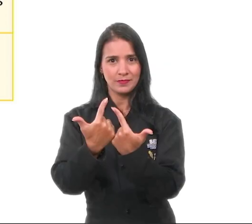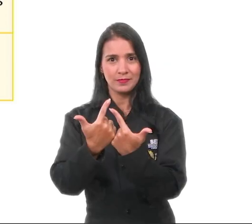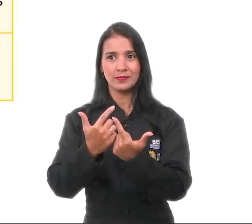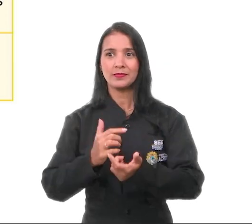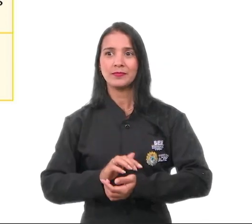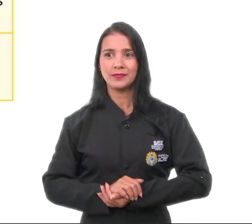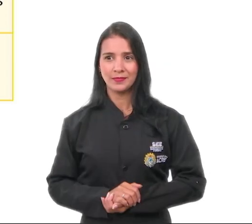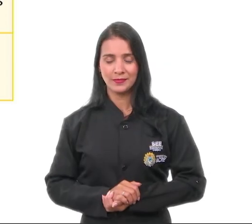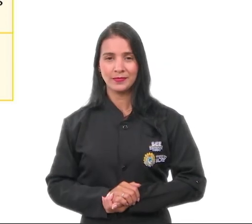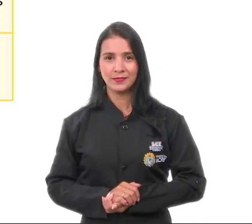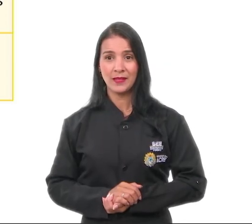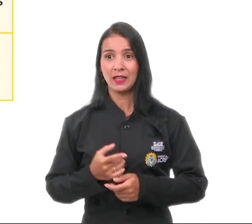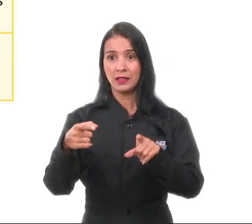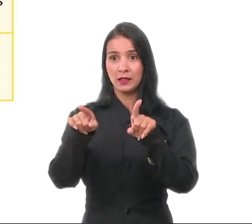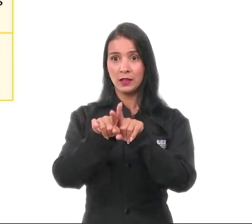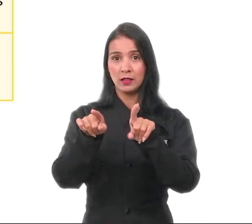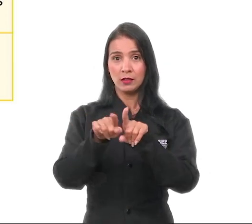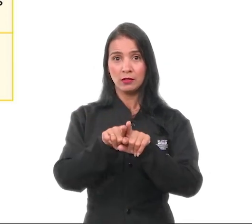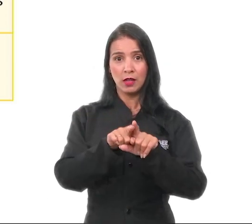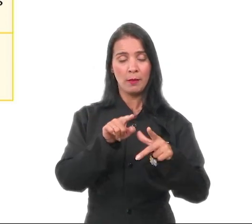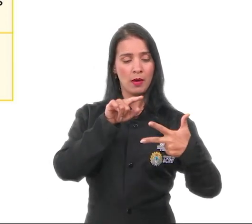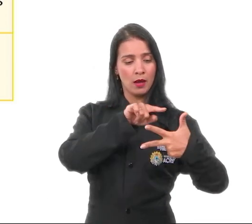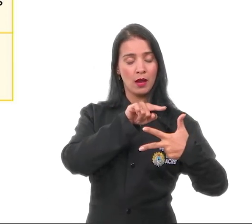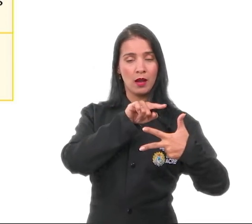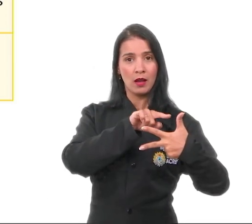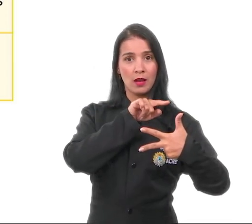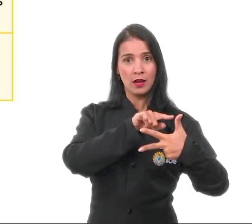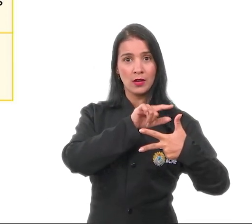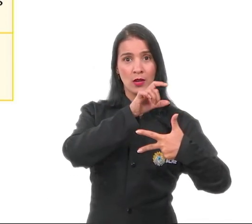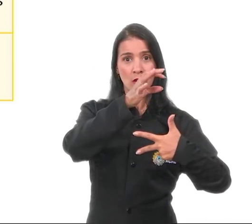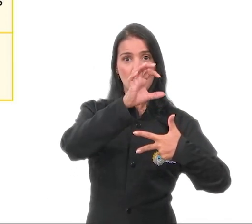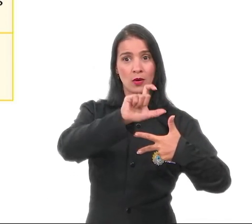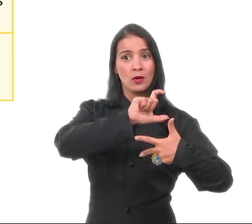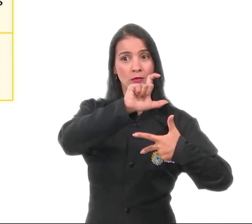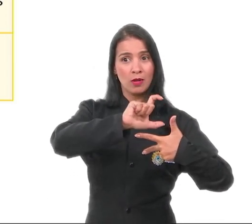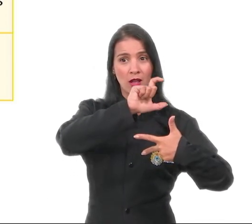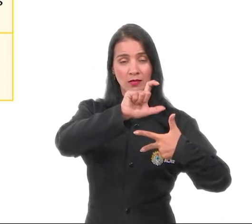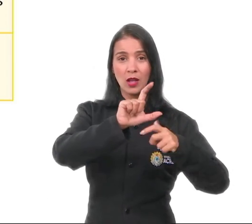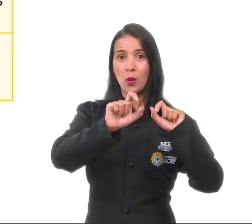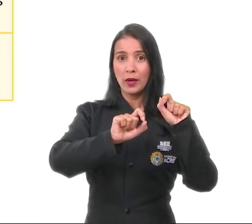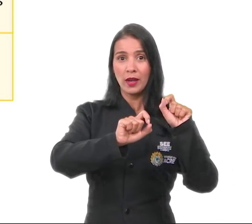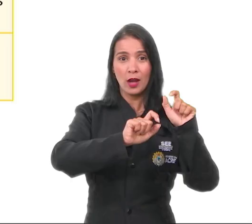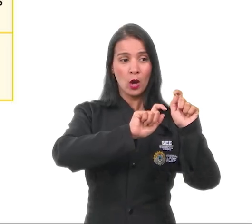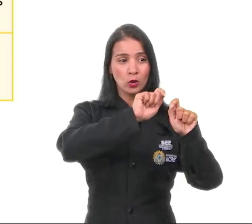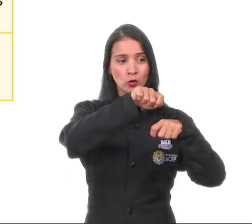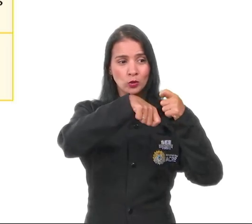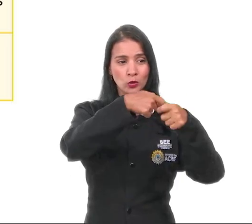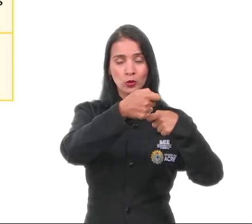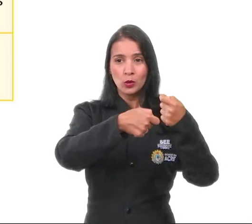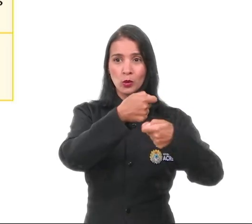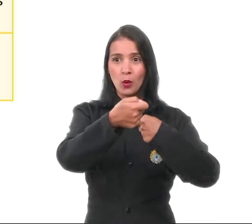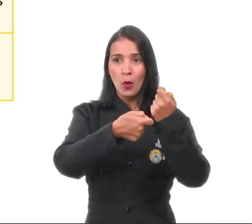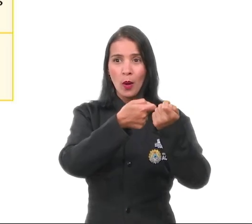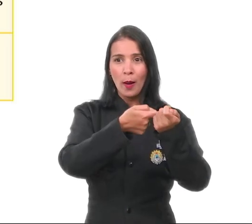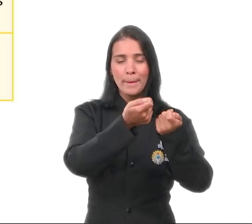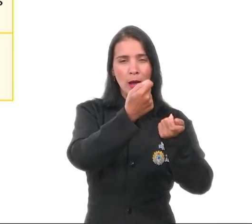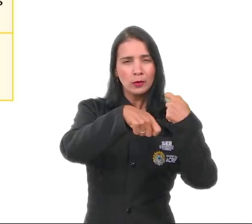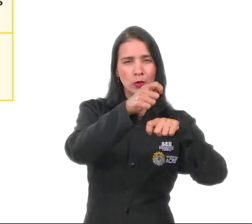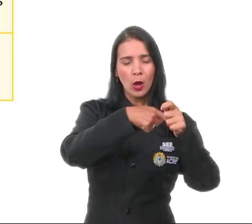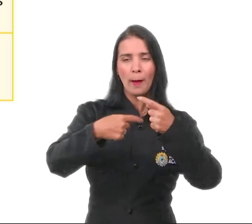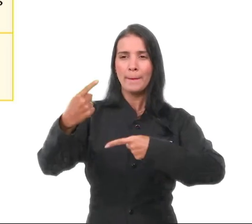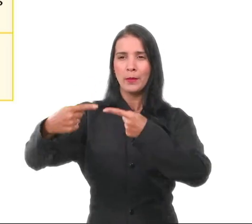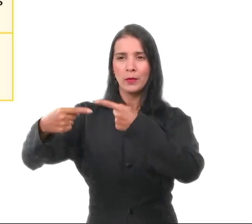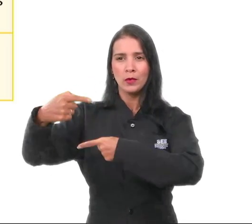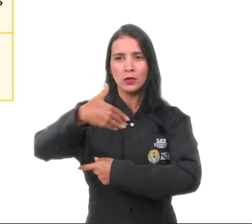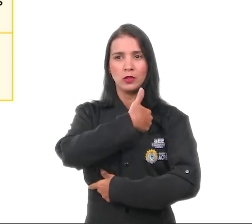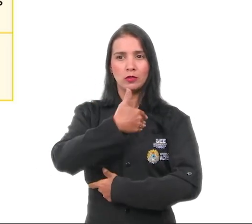Poder Executivo. Qual a função principal? Administrar políticas públicas e implementar